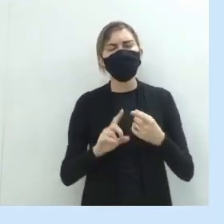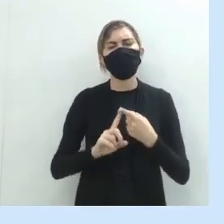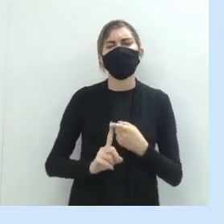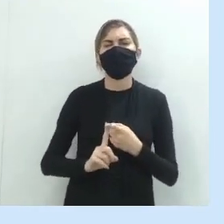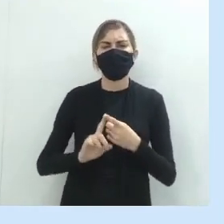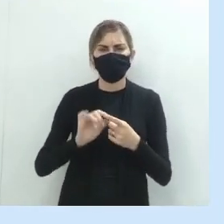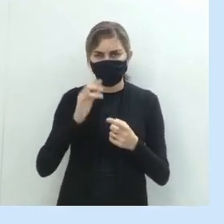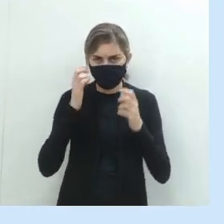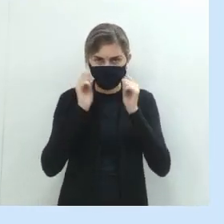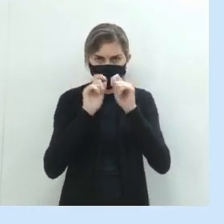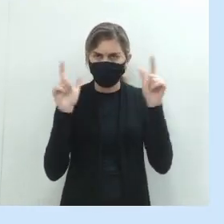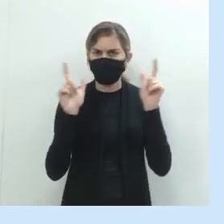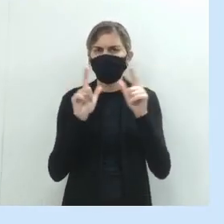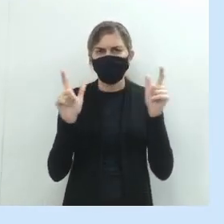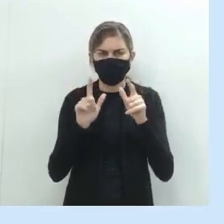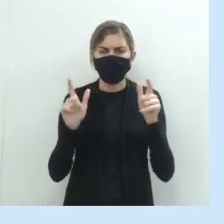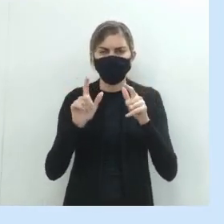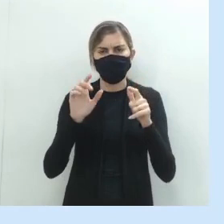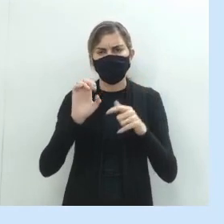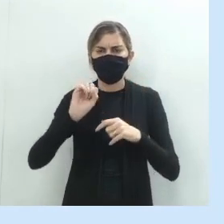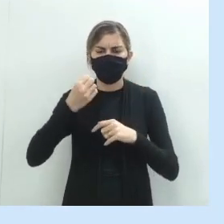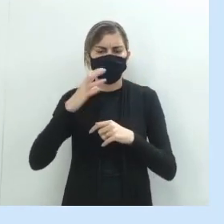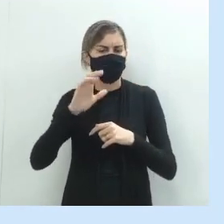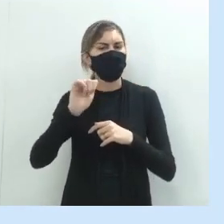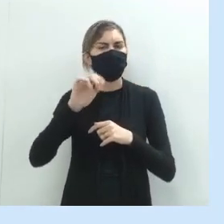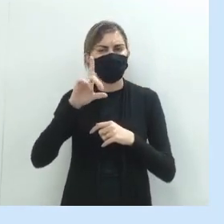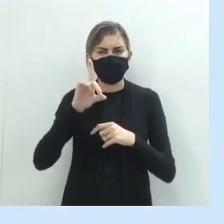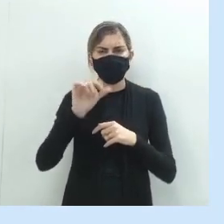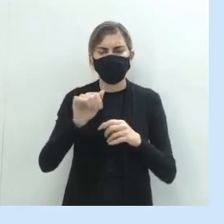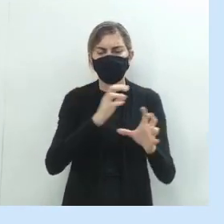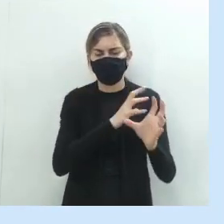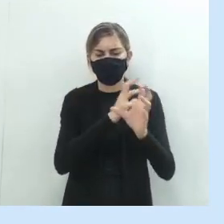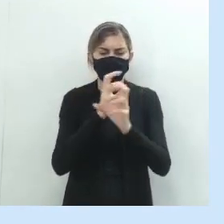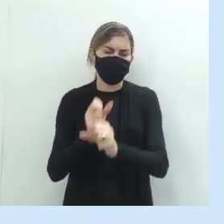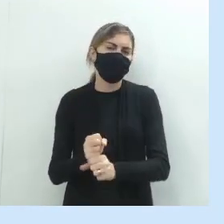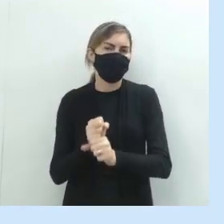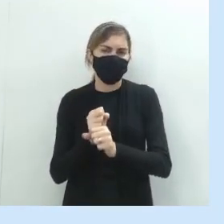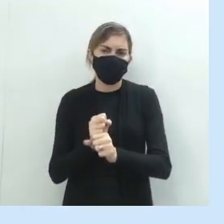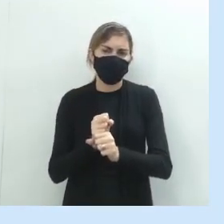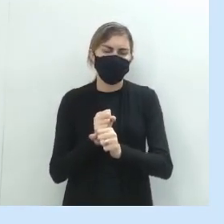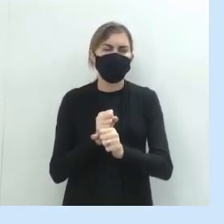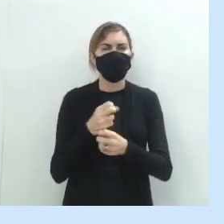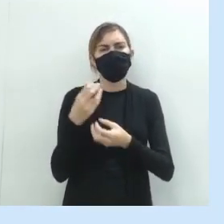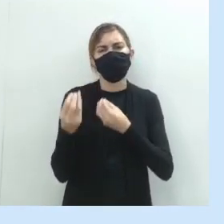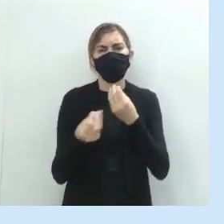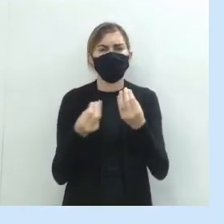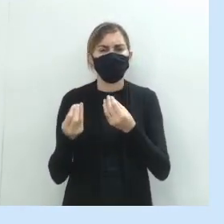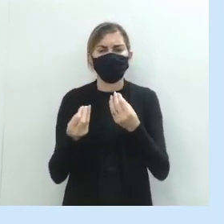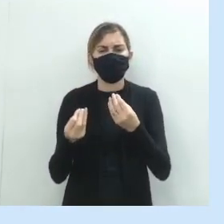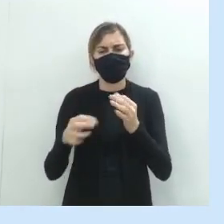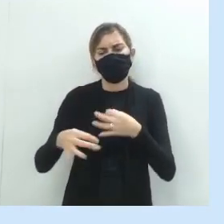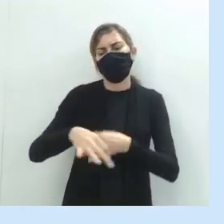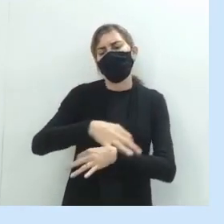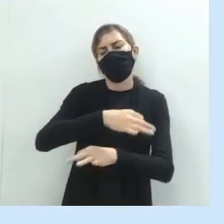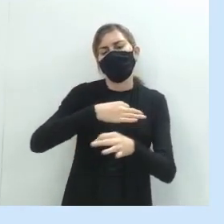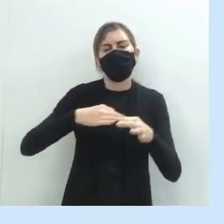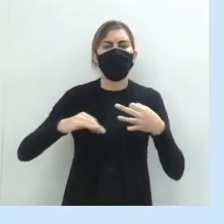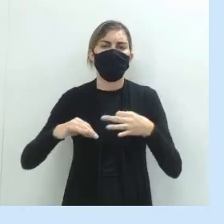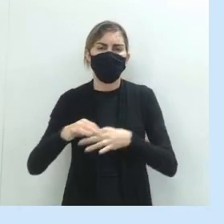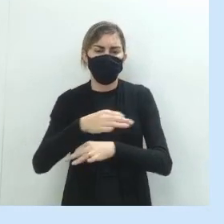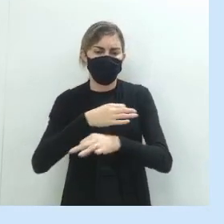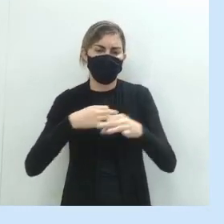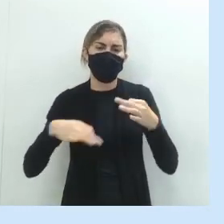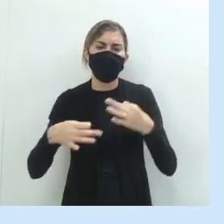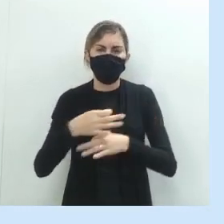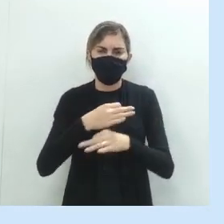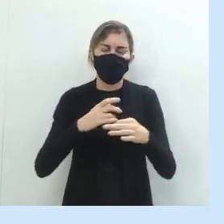escalar. Se liga que é grandeza escalar, que mede o estado de agitação das